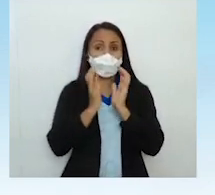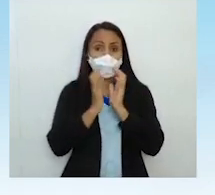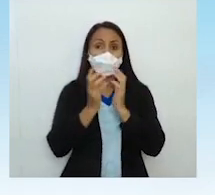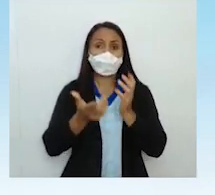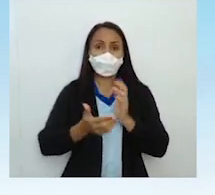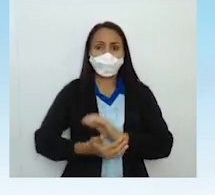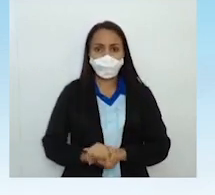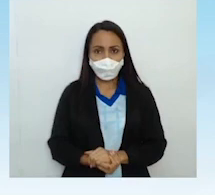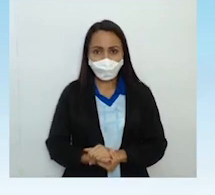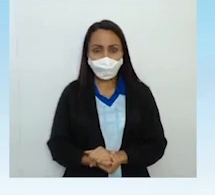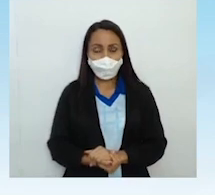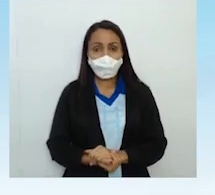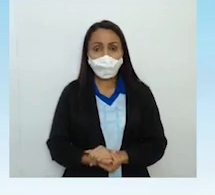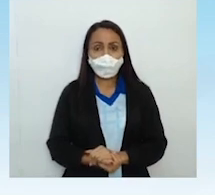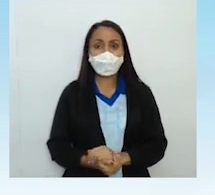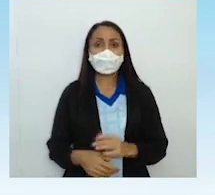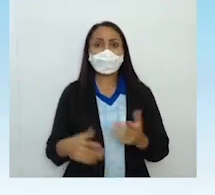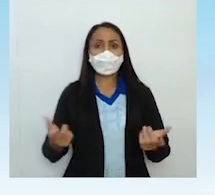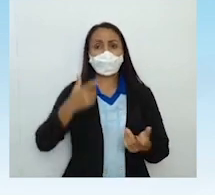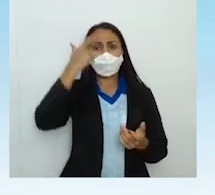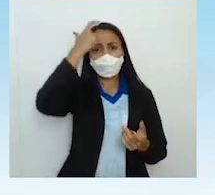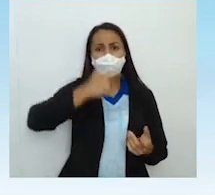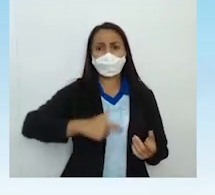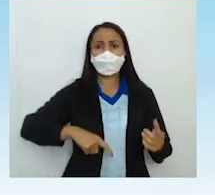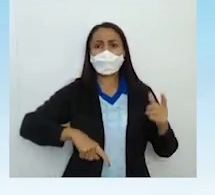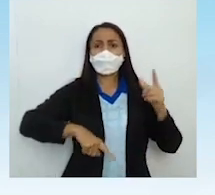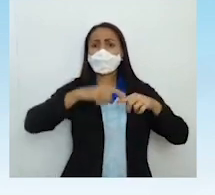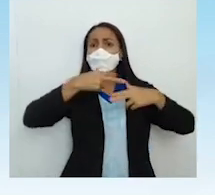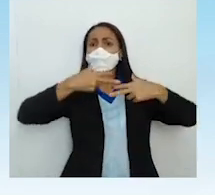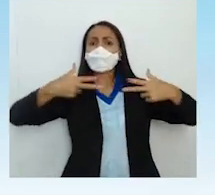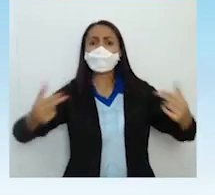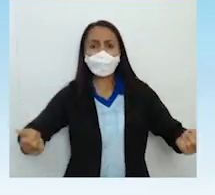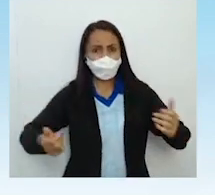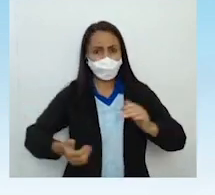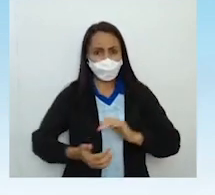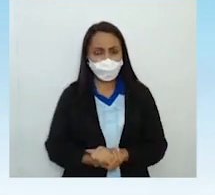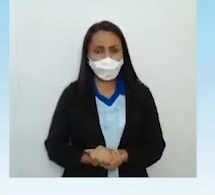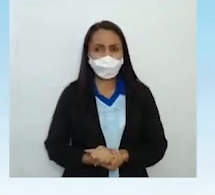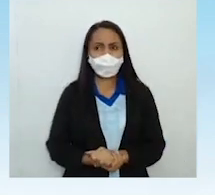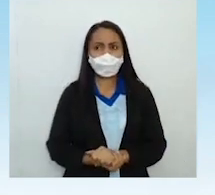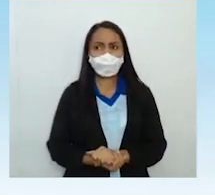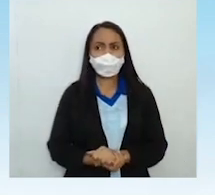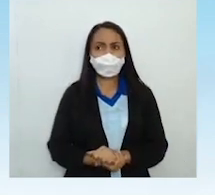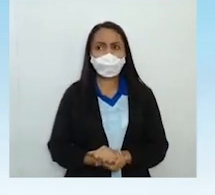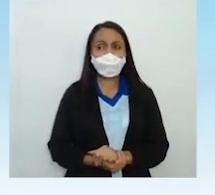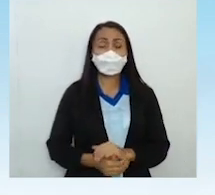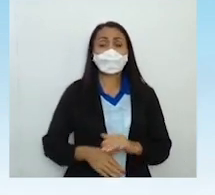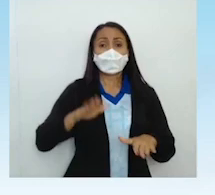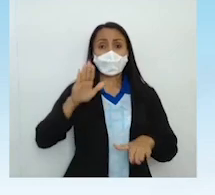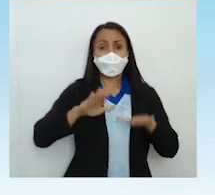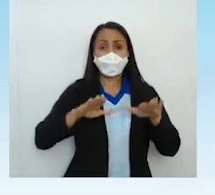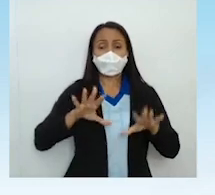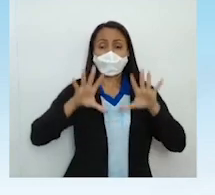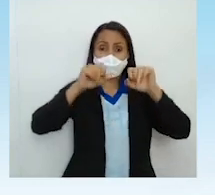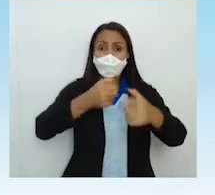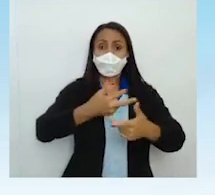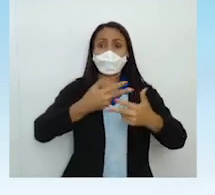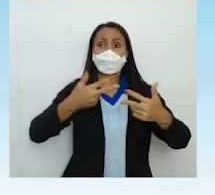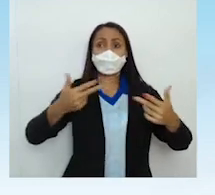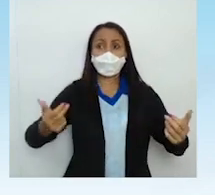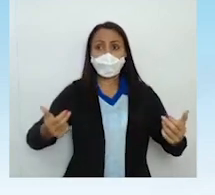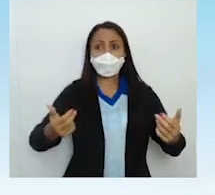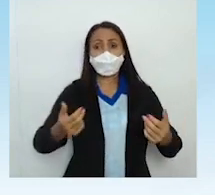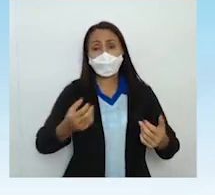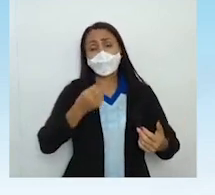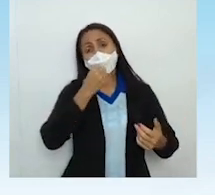mesmo. Objeto, como... Ou animal, não sei talvez, veja só, talvez até os animais tivessem mais bem